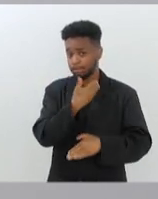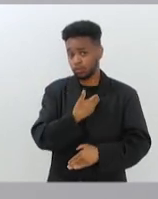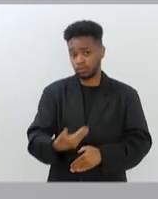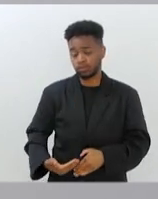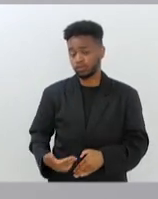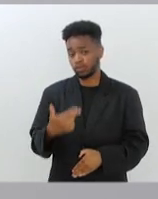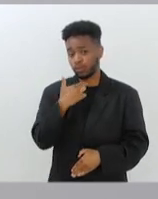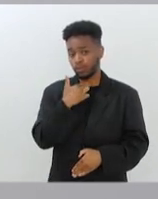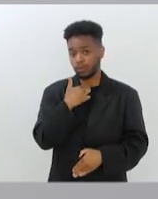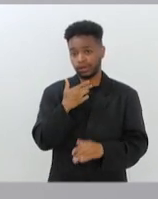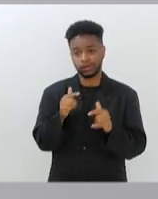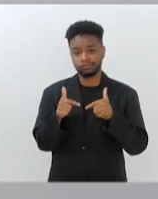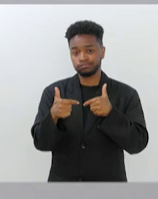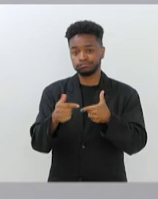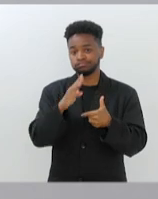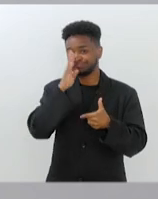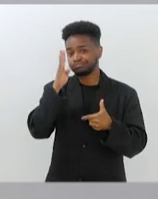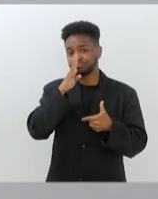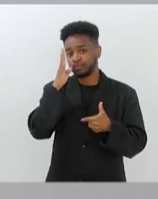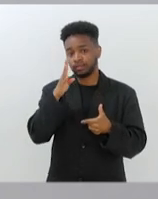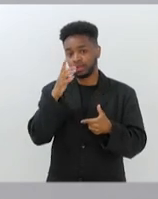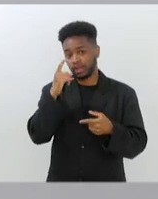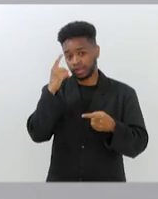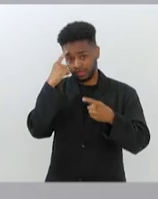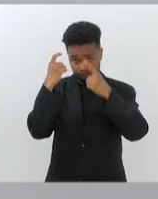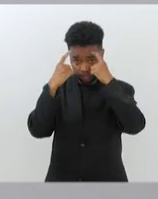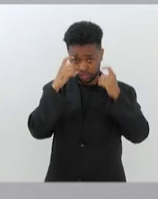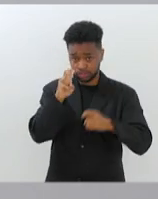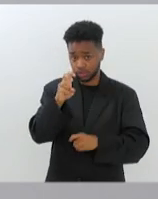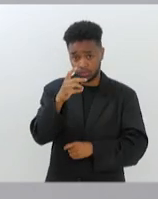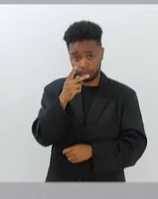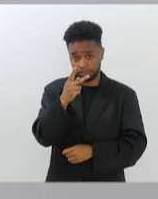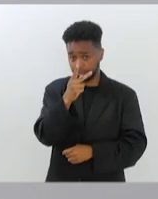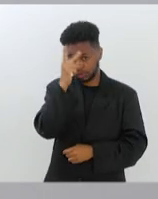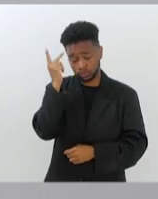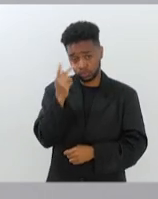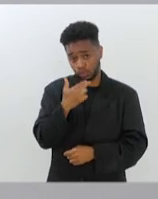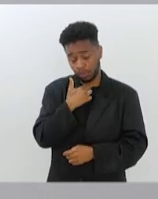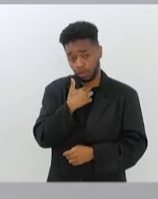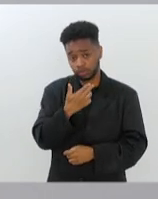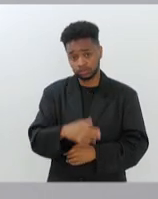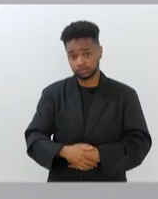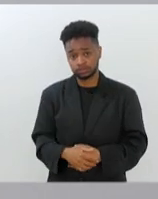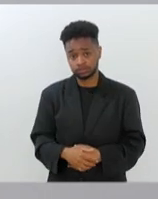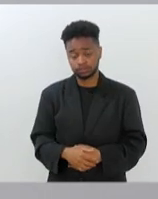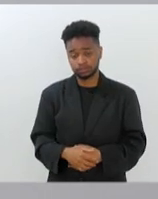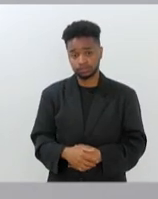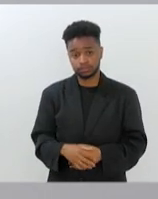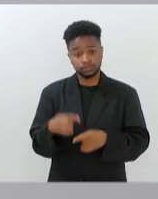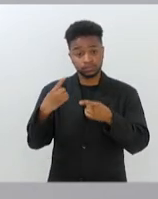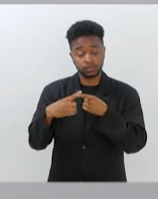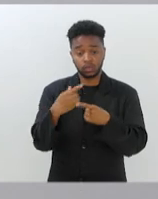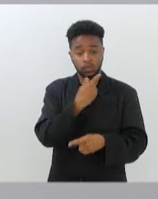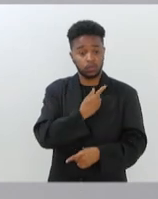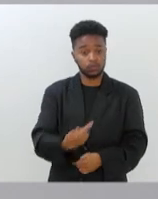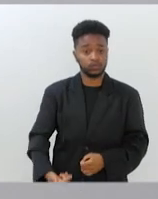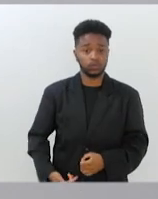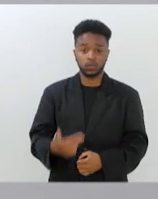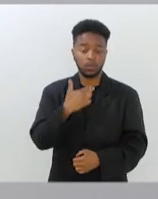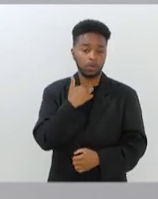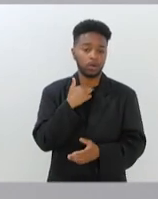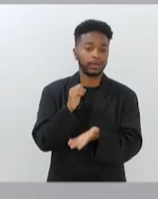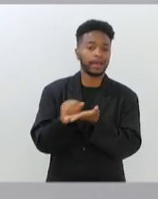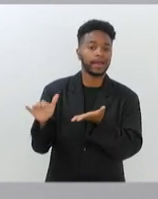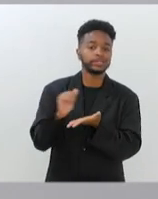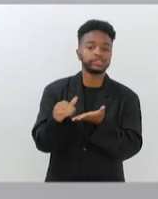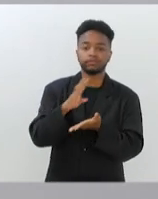fazer algo da cabeça de cinco diretores o governador do Estado não pode gastar